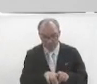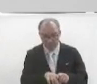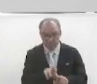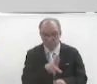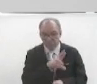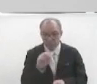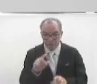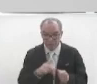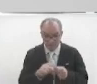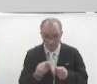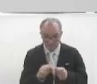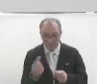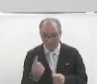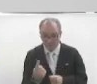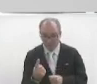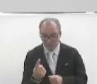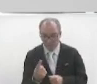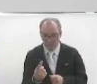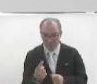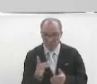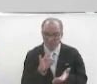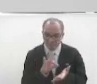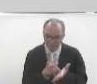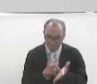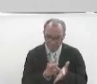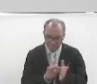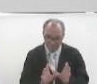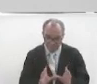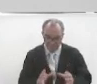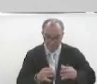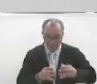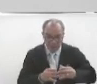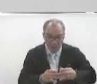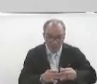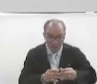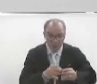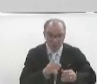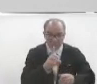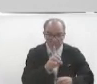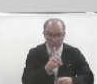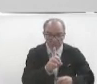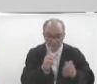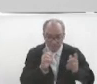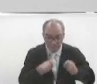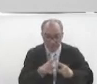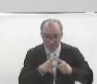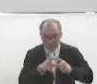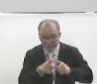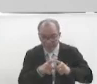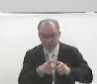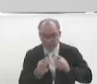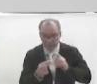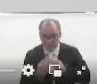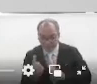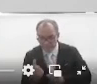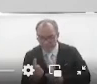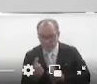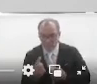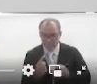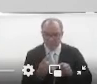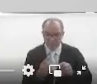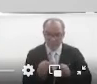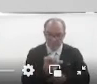Rondonópolis artigo primeiro modifica parcialmente as alíneas d e e do inciso primeiro